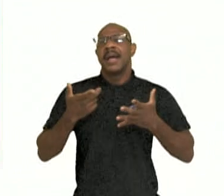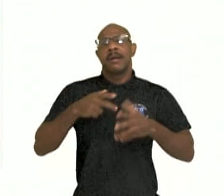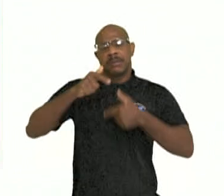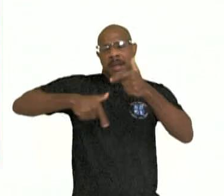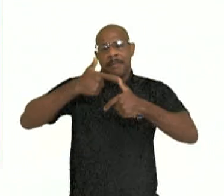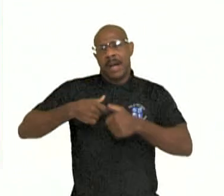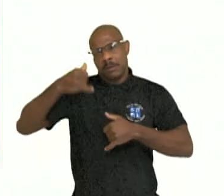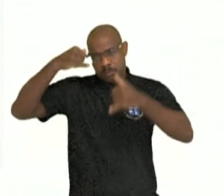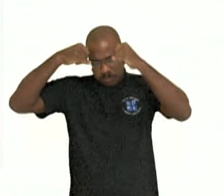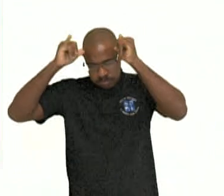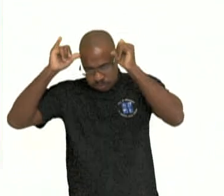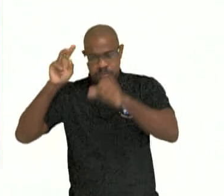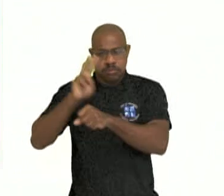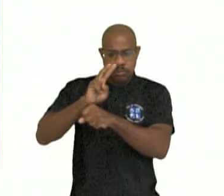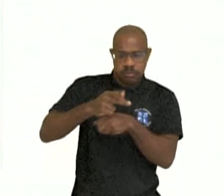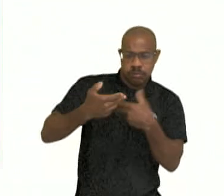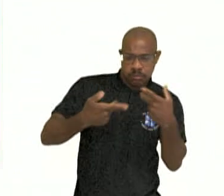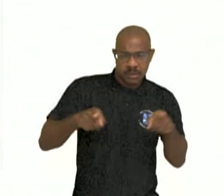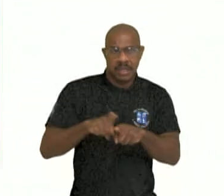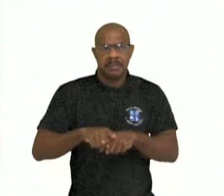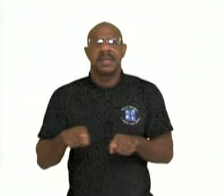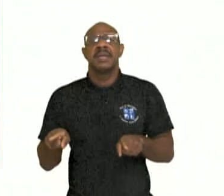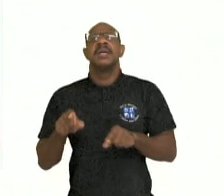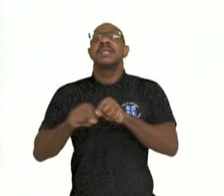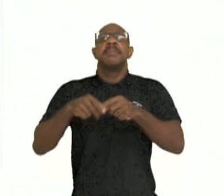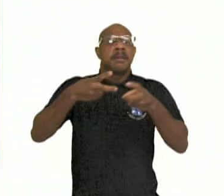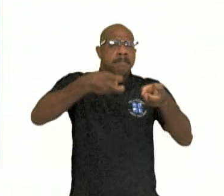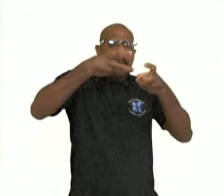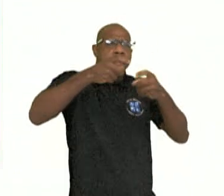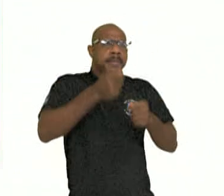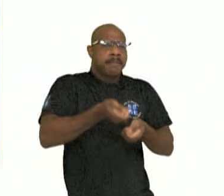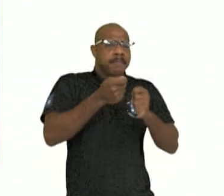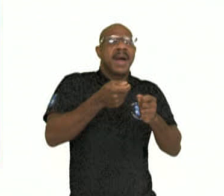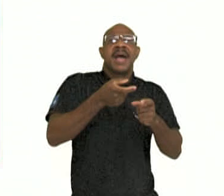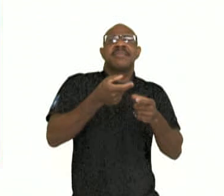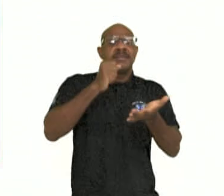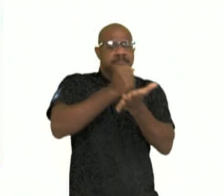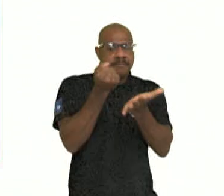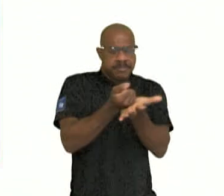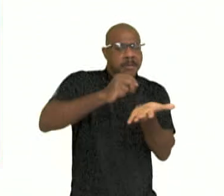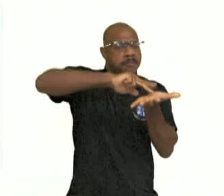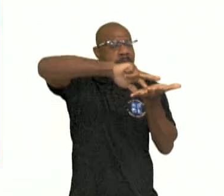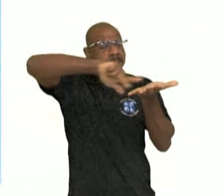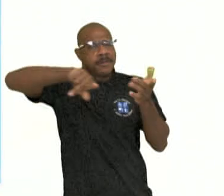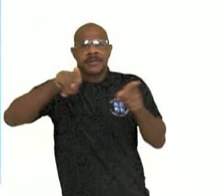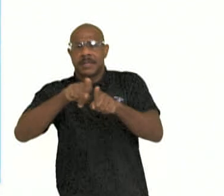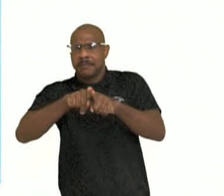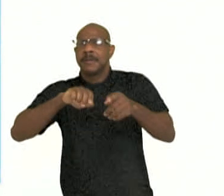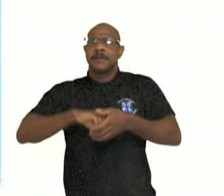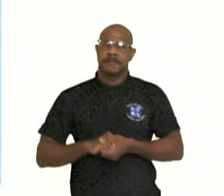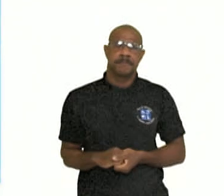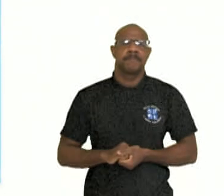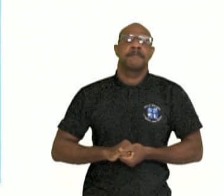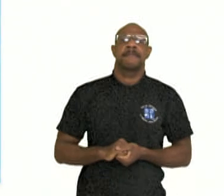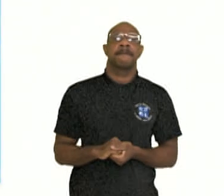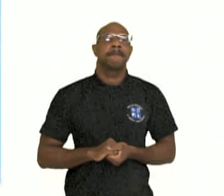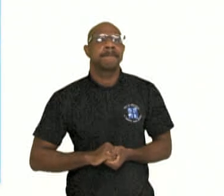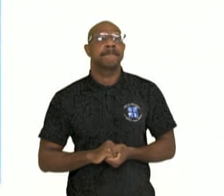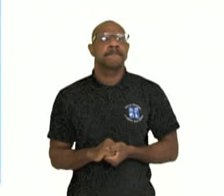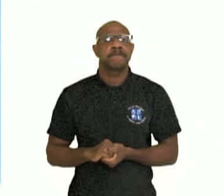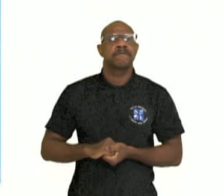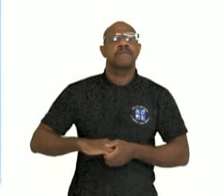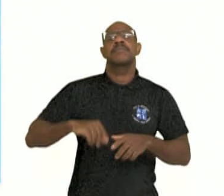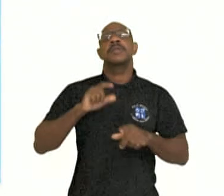interior e a exploração de especiarias aqui na região da floresta amazônica são dois fatores importantes. Aqui nós vamos